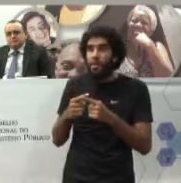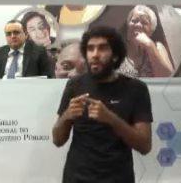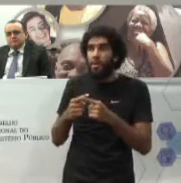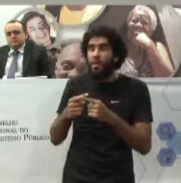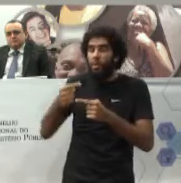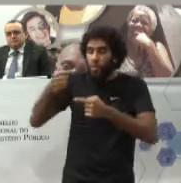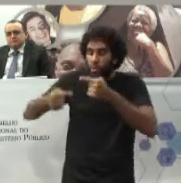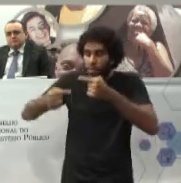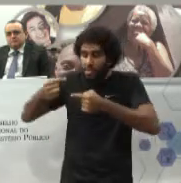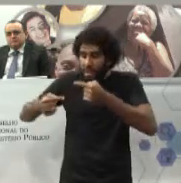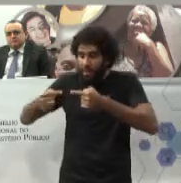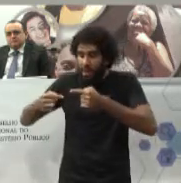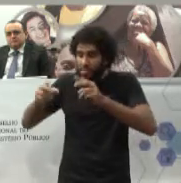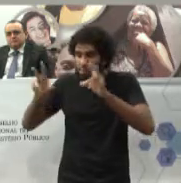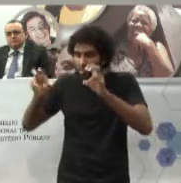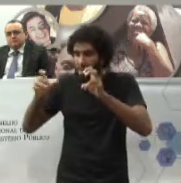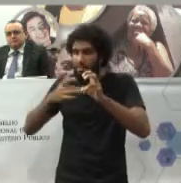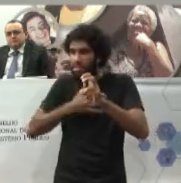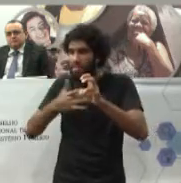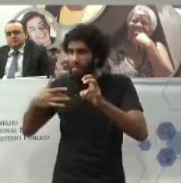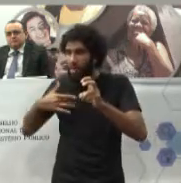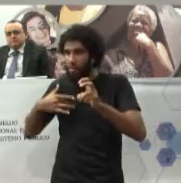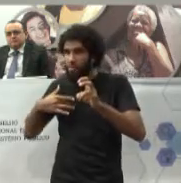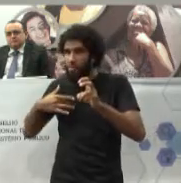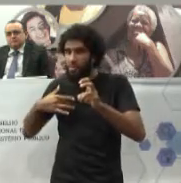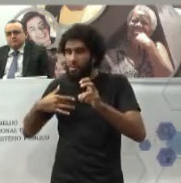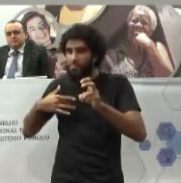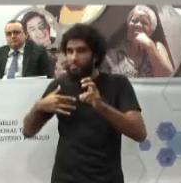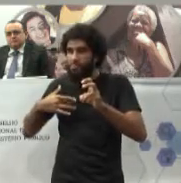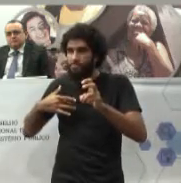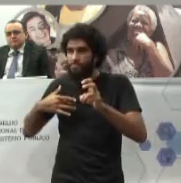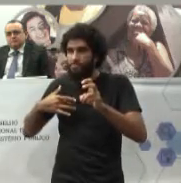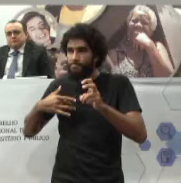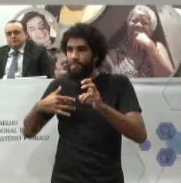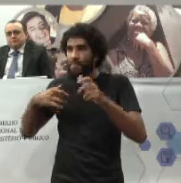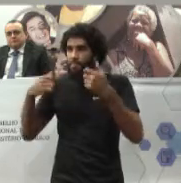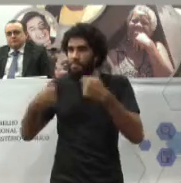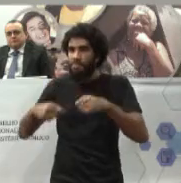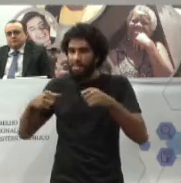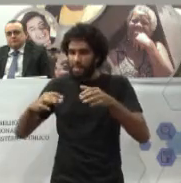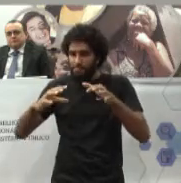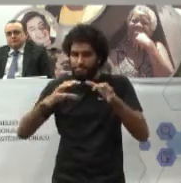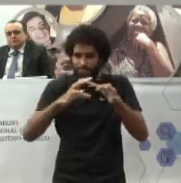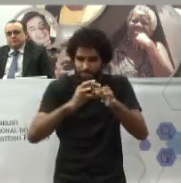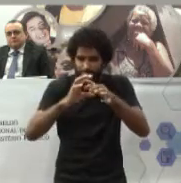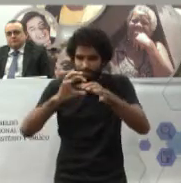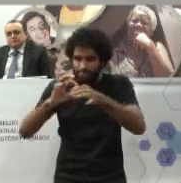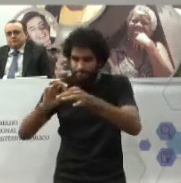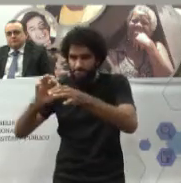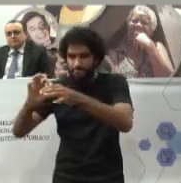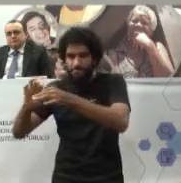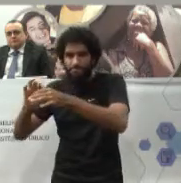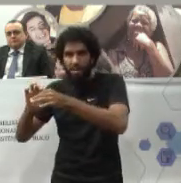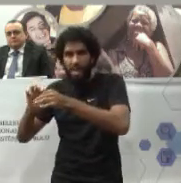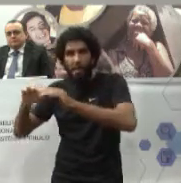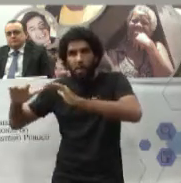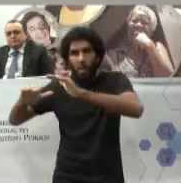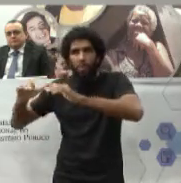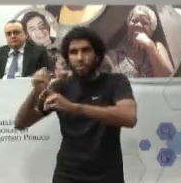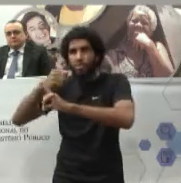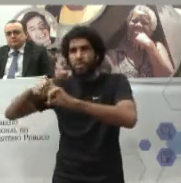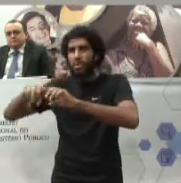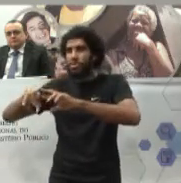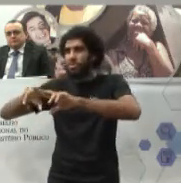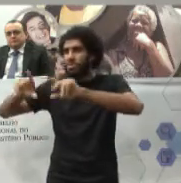saúde é o elemento que reúne condições de aglutina amplas forças sociais e políticas dos mais